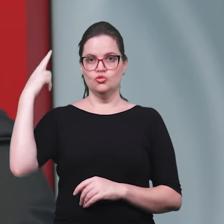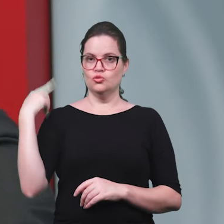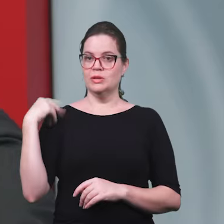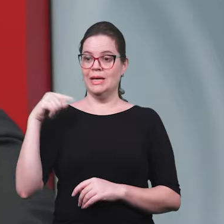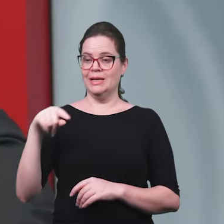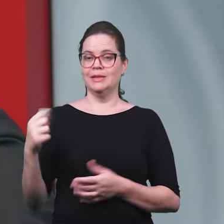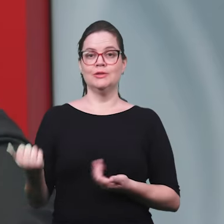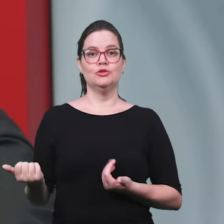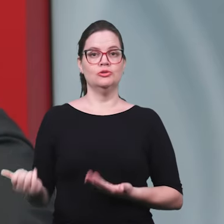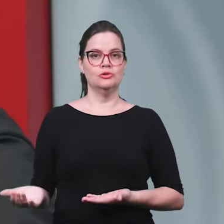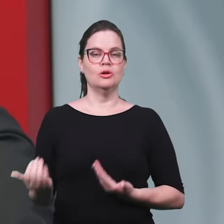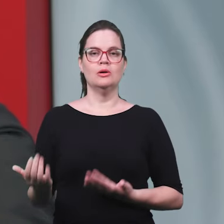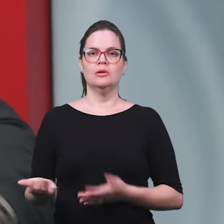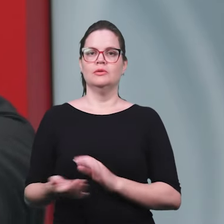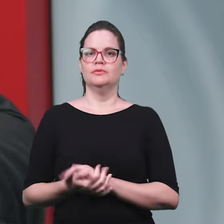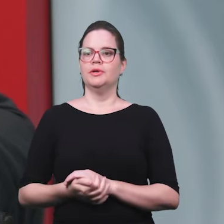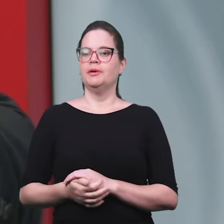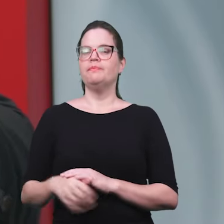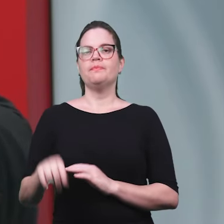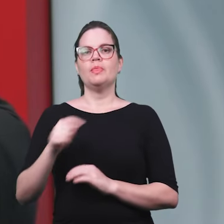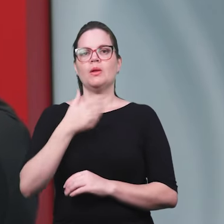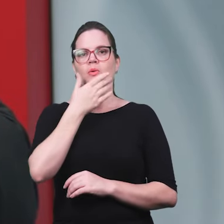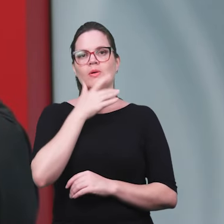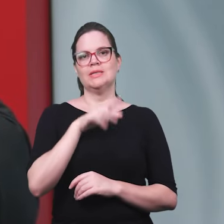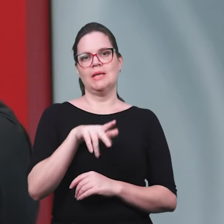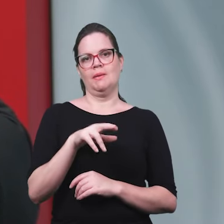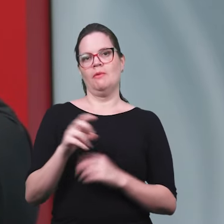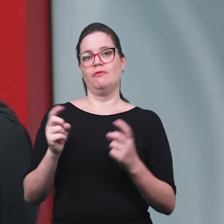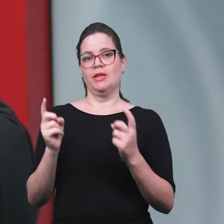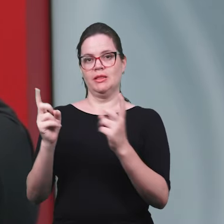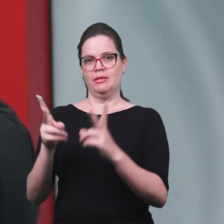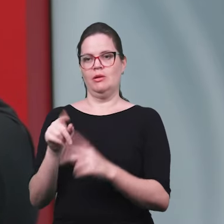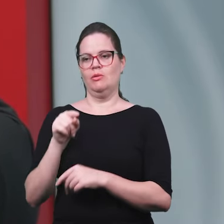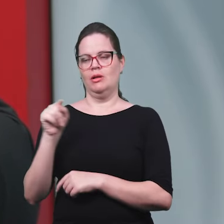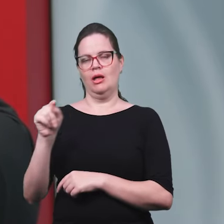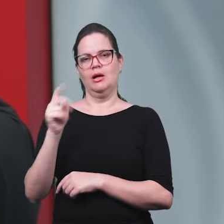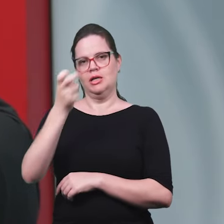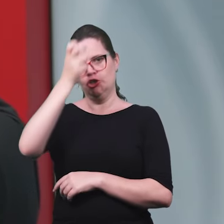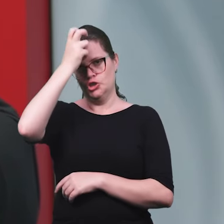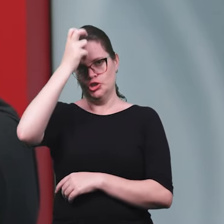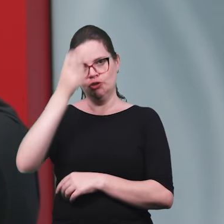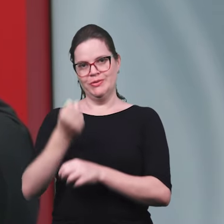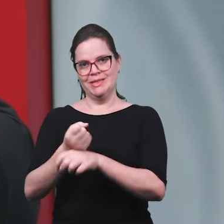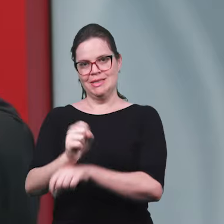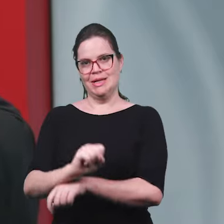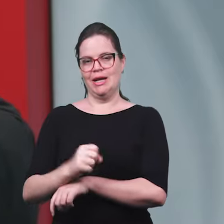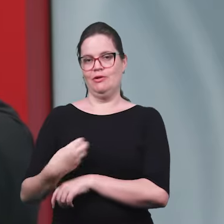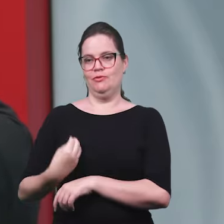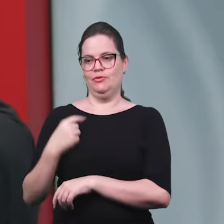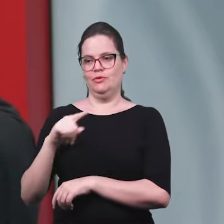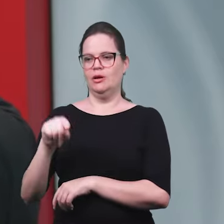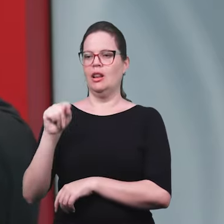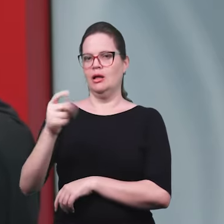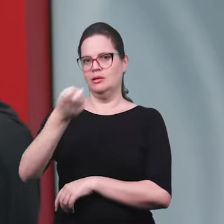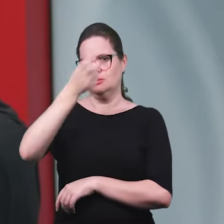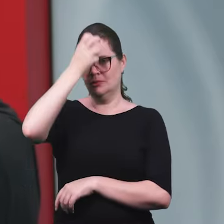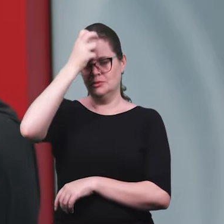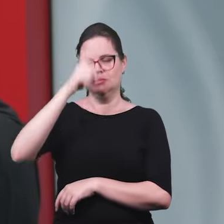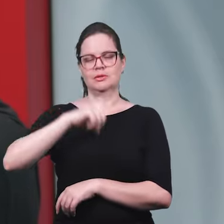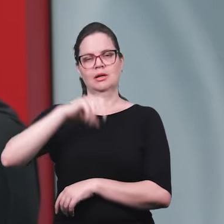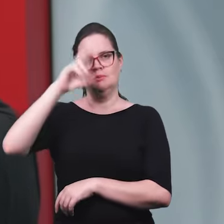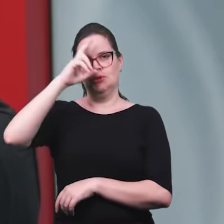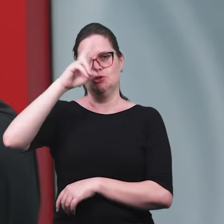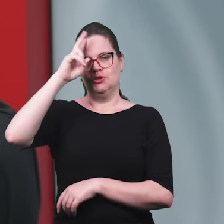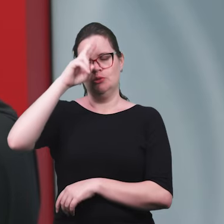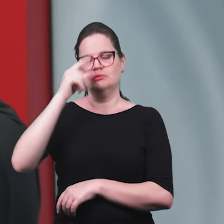José, ele quando jovem, né, ele foi vendido ali como escravo para o Egito. E ali no Egito ele teve uma história